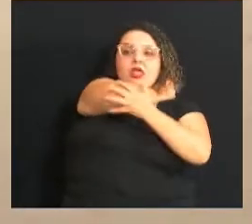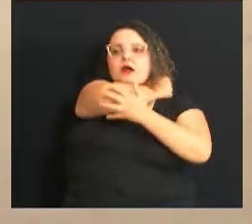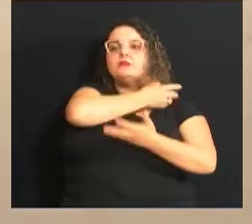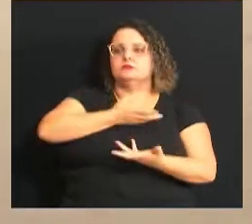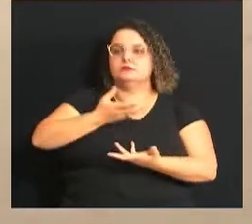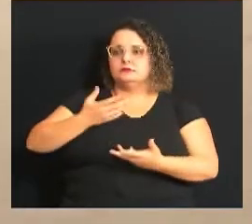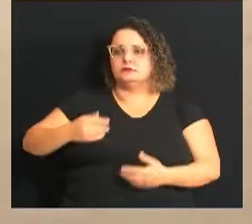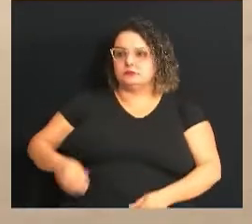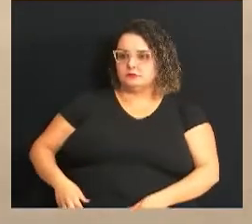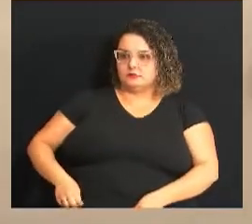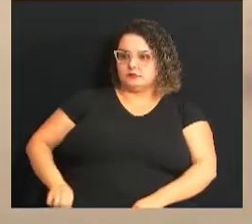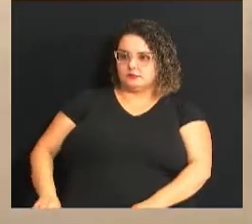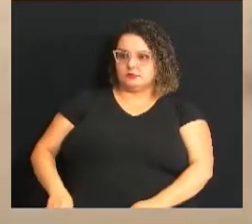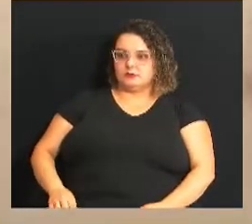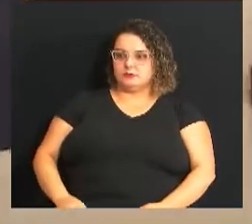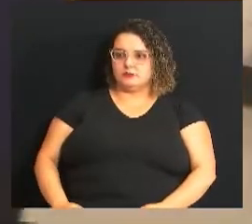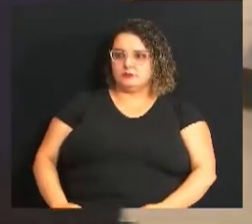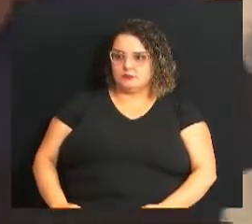projetando para frente.